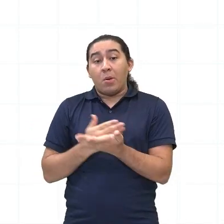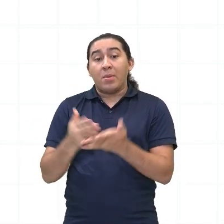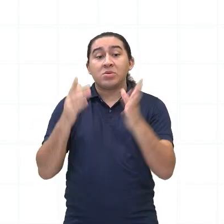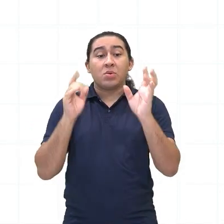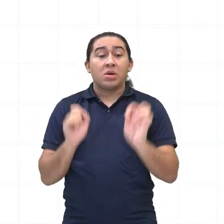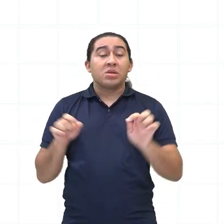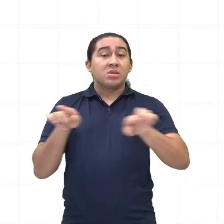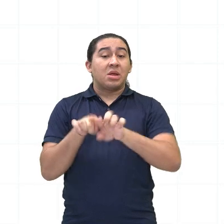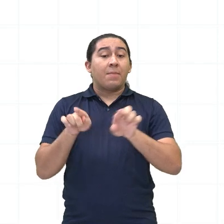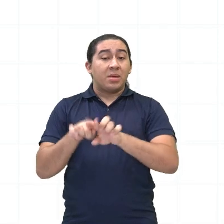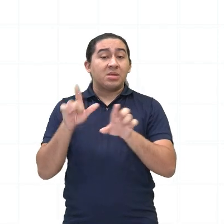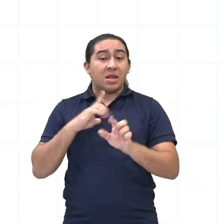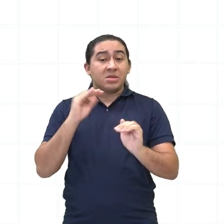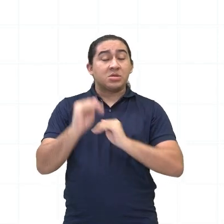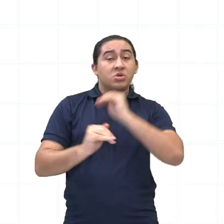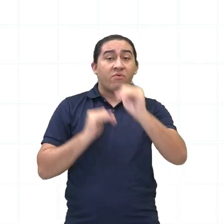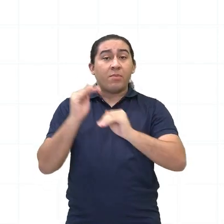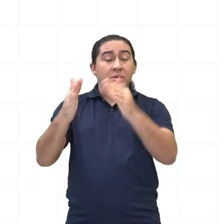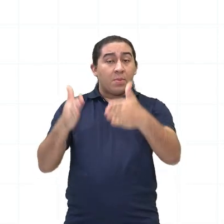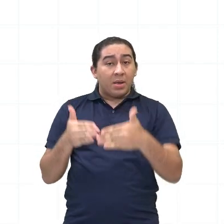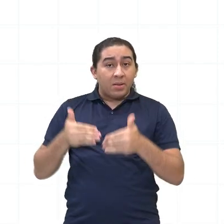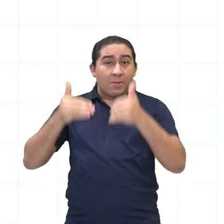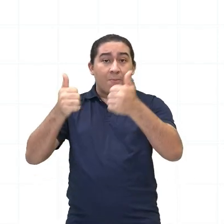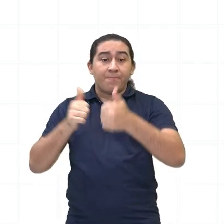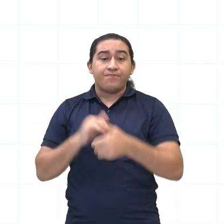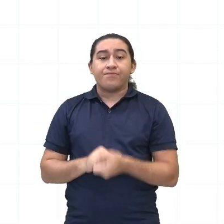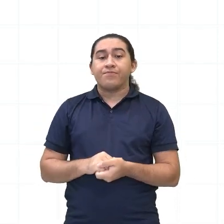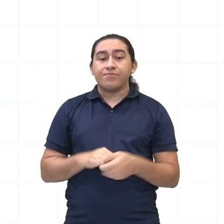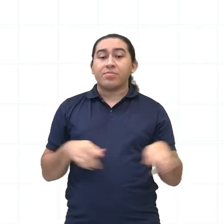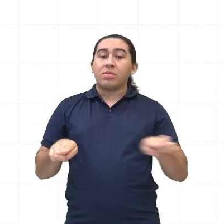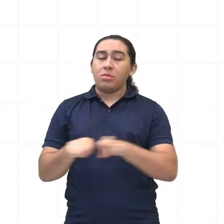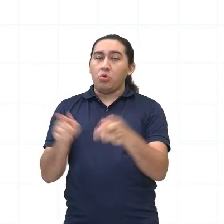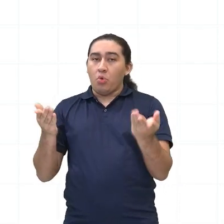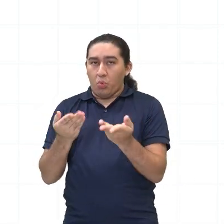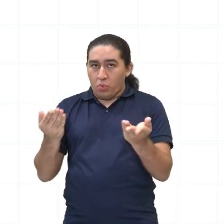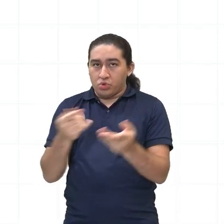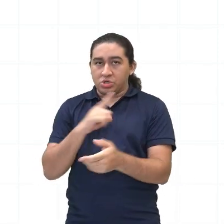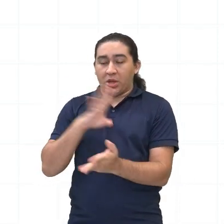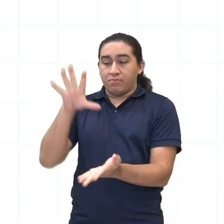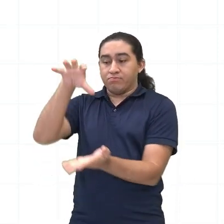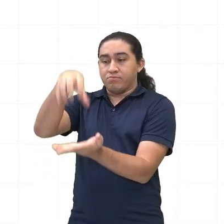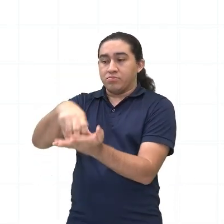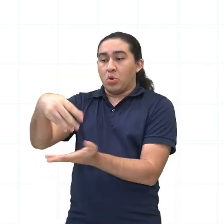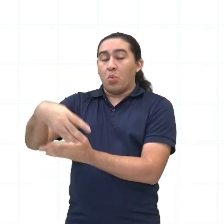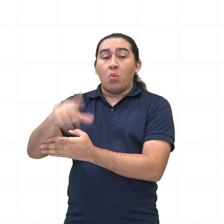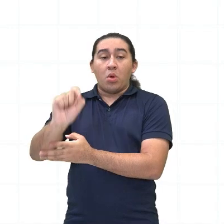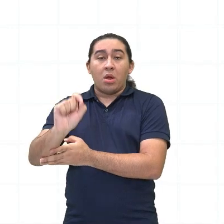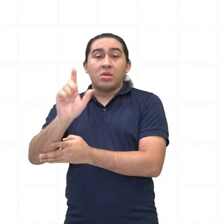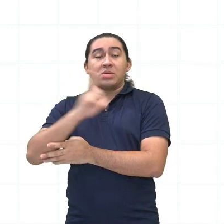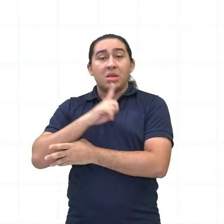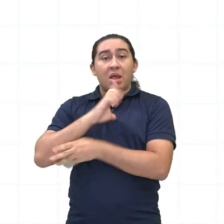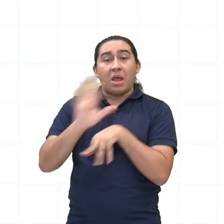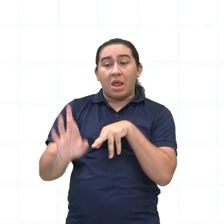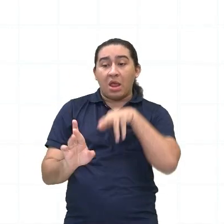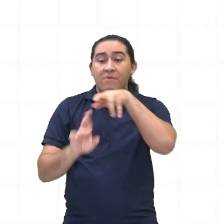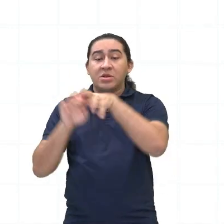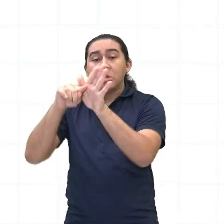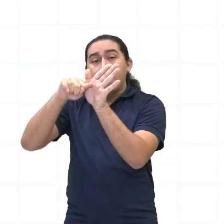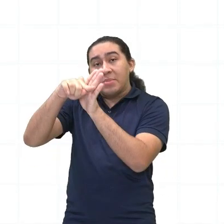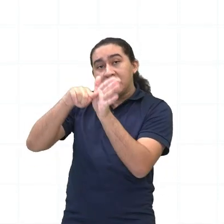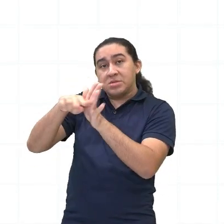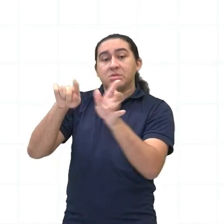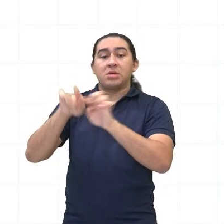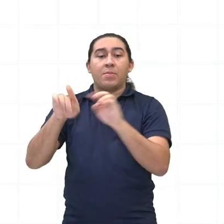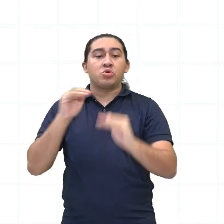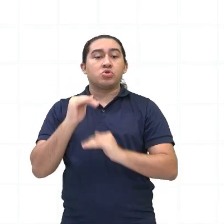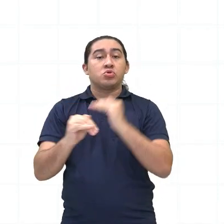se desenvolvendo cada vez mais e atualmente tem essa ligação com a investigação e o